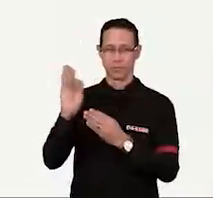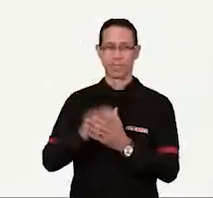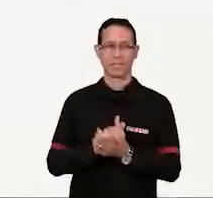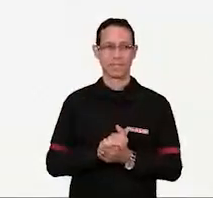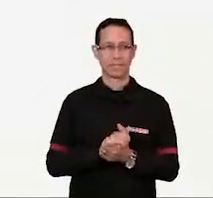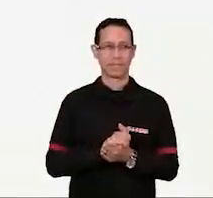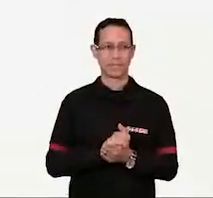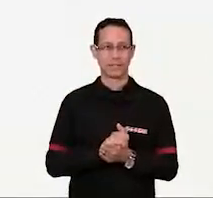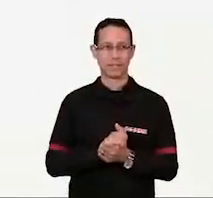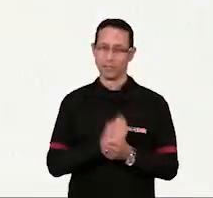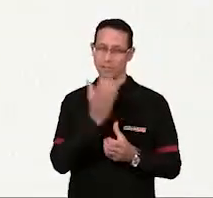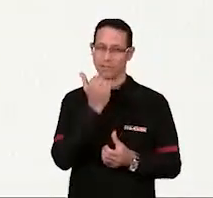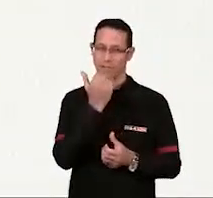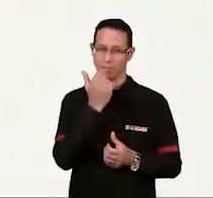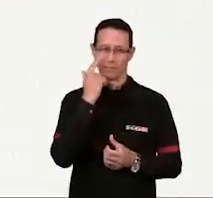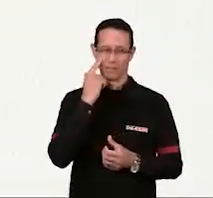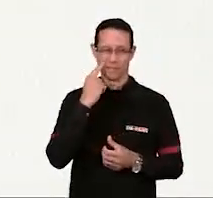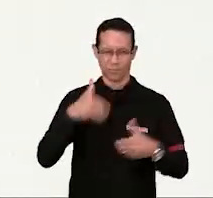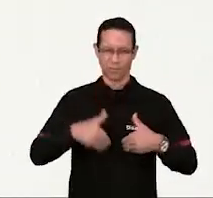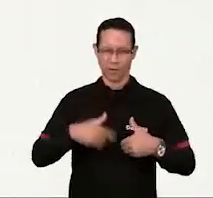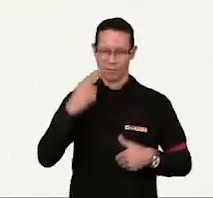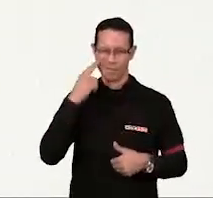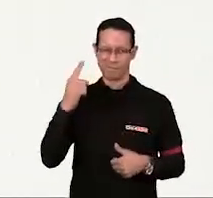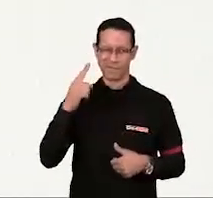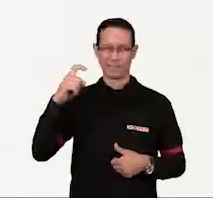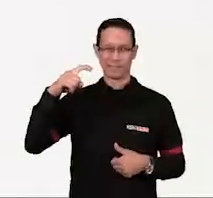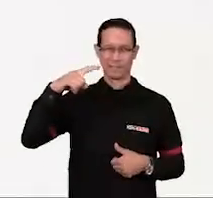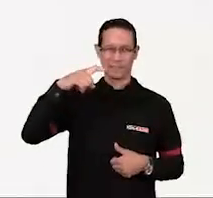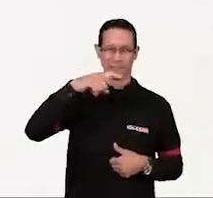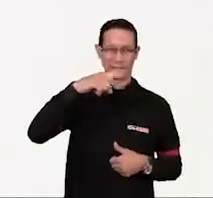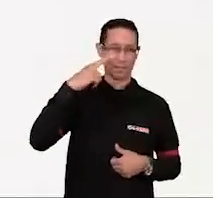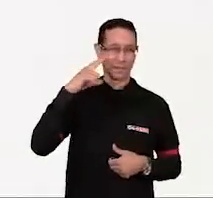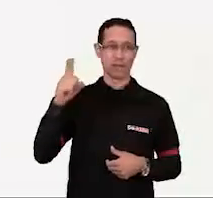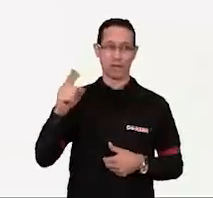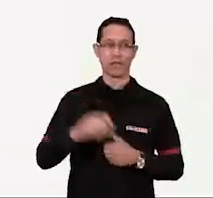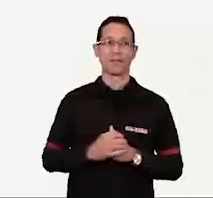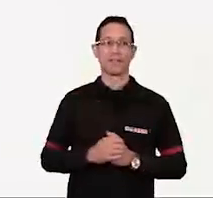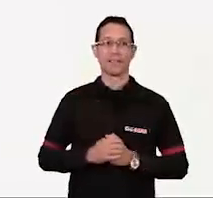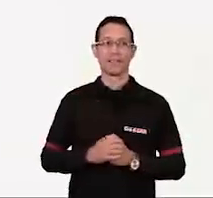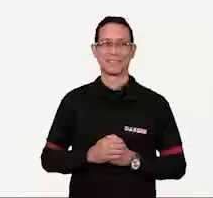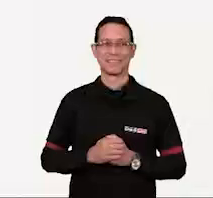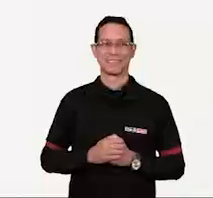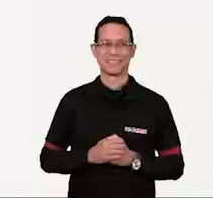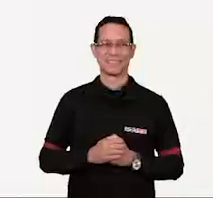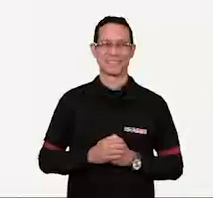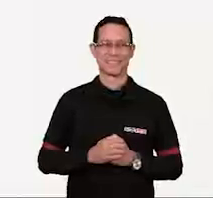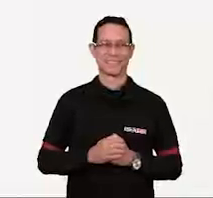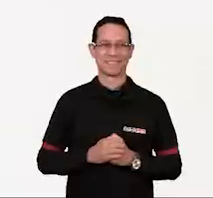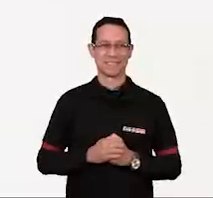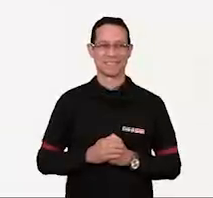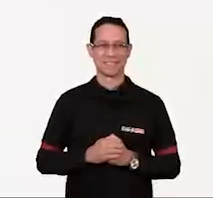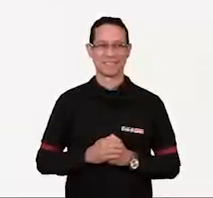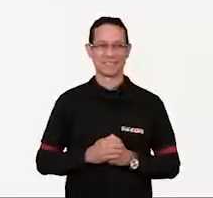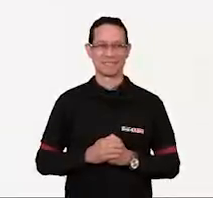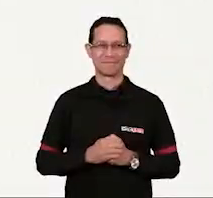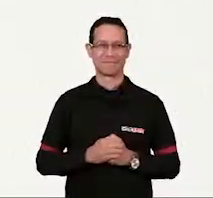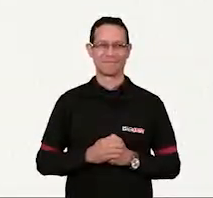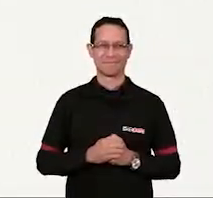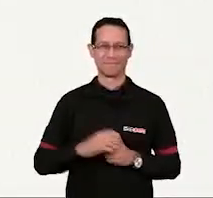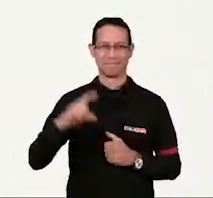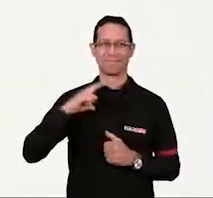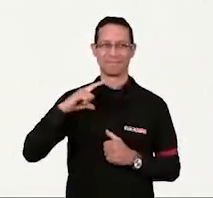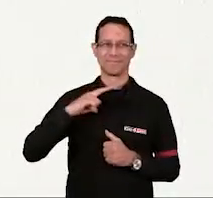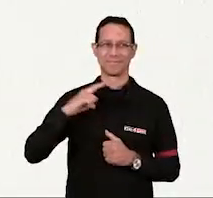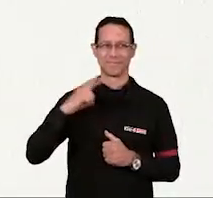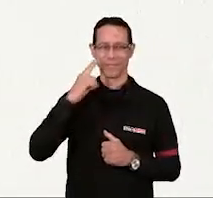alguém tiver com fome, observe bem de perto as larvas, e aí vocês podem já ganhar um pouco mais de tempo para comer, né?